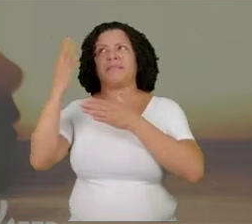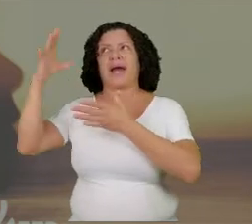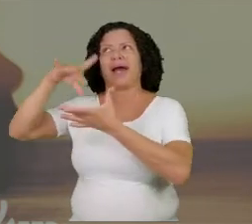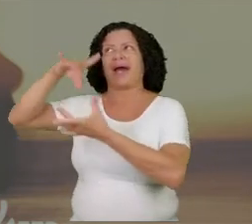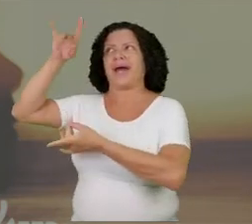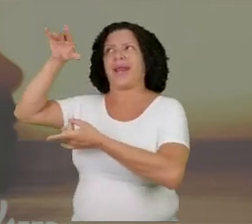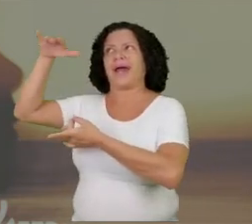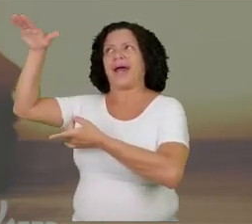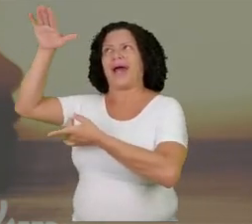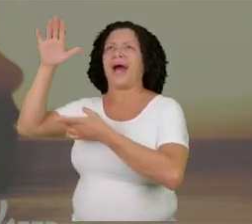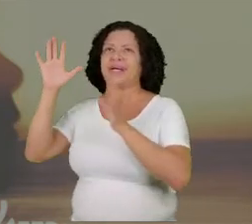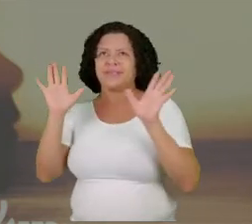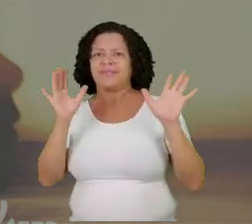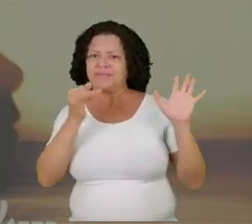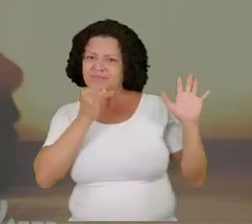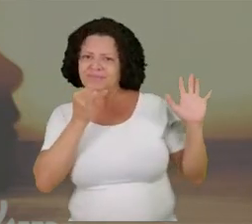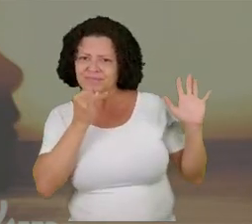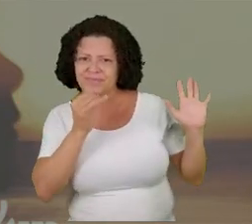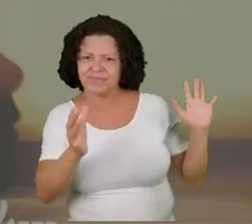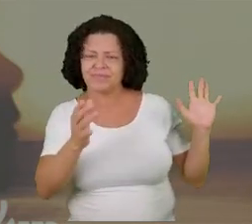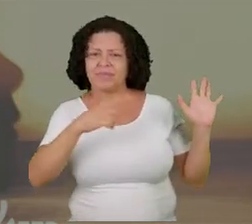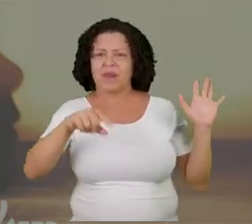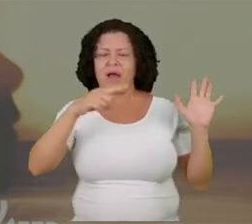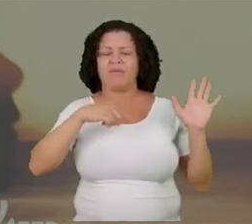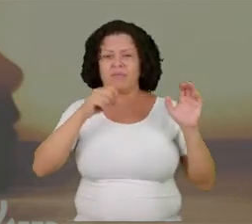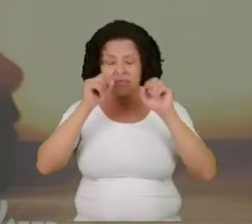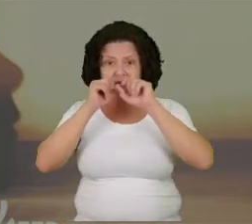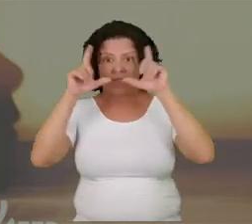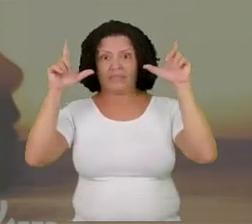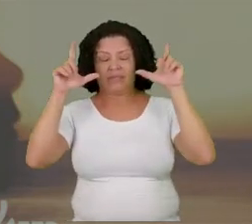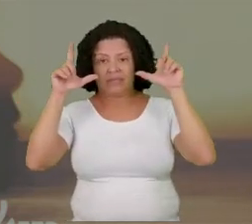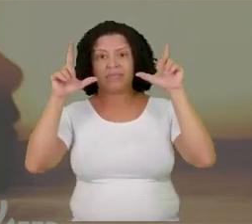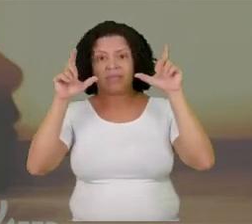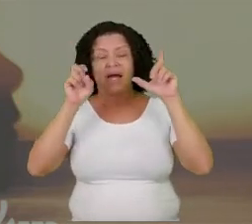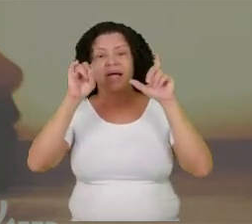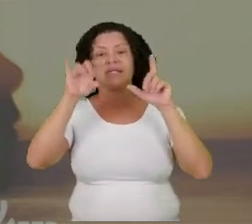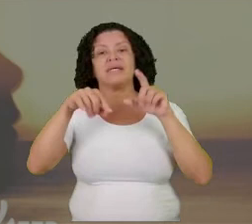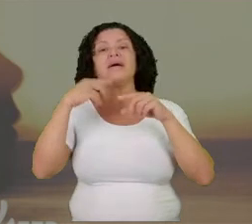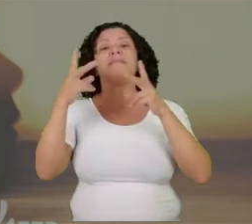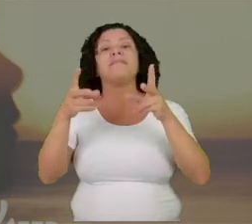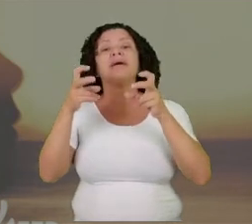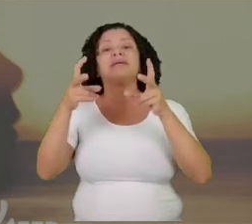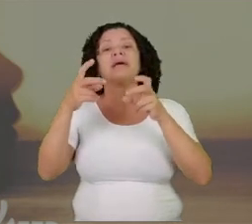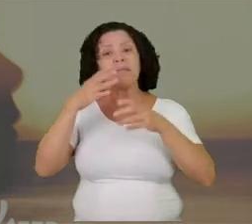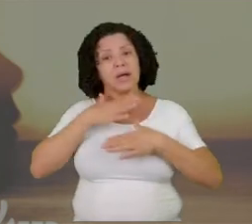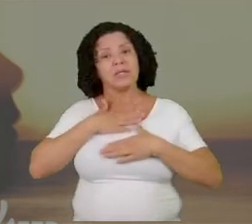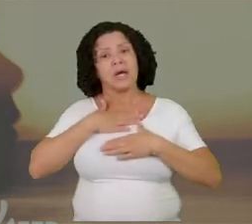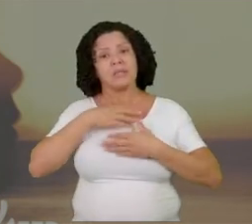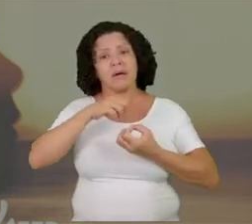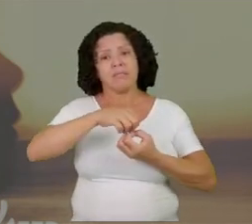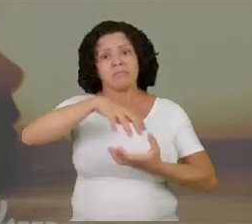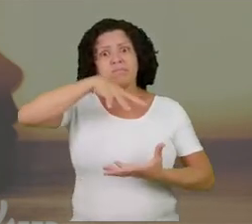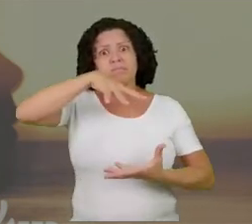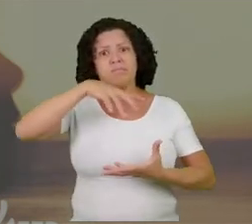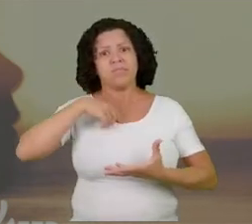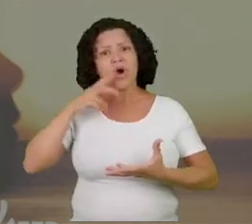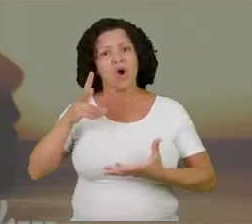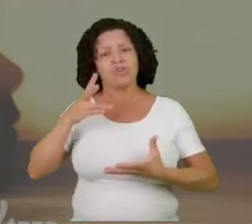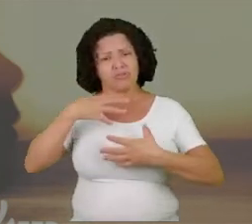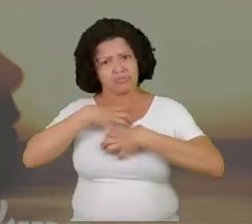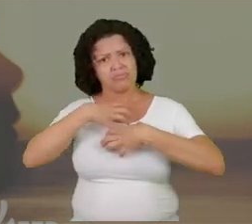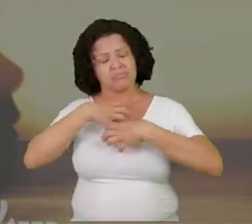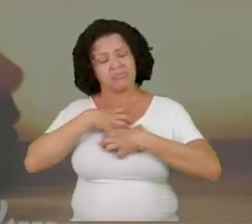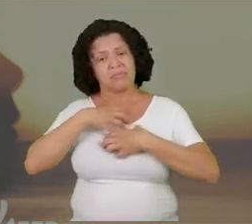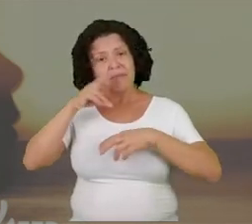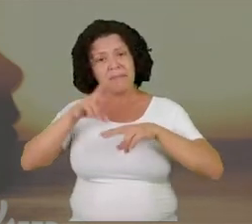de lá, entre aspas, né? Nós acordaremos percebendo que somos aquilo que ainda